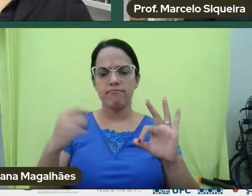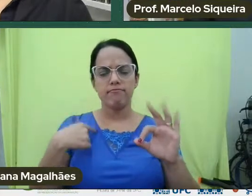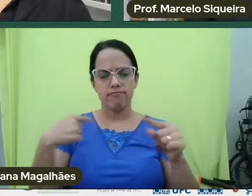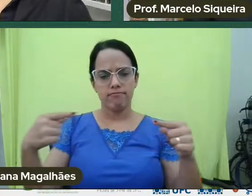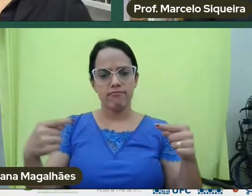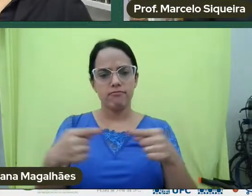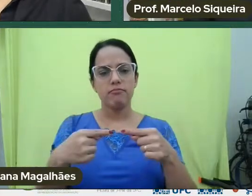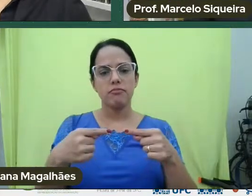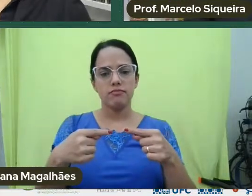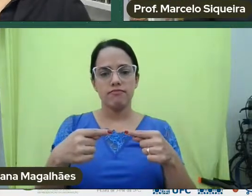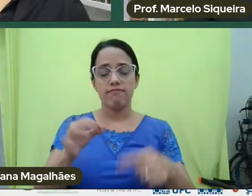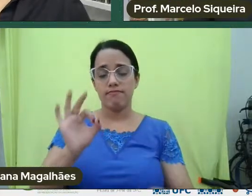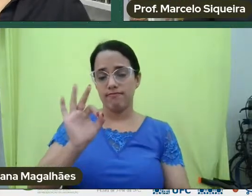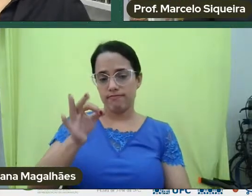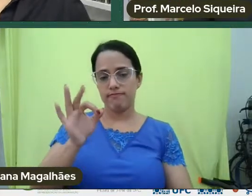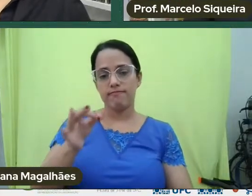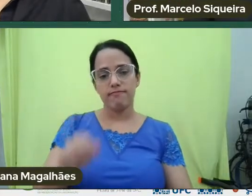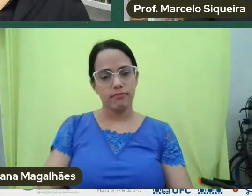mesmo.